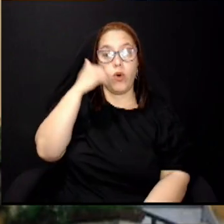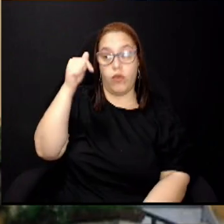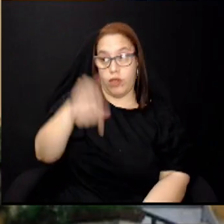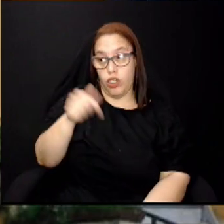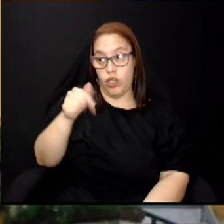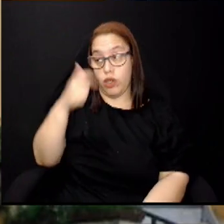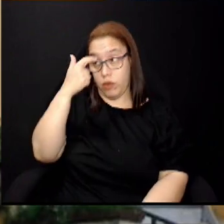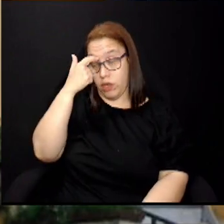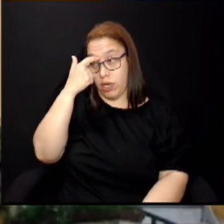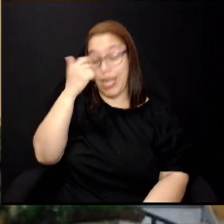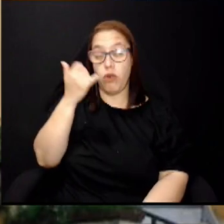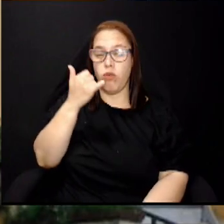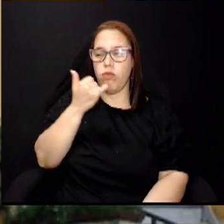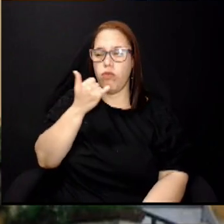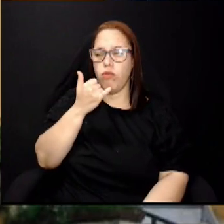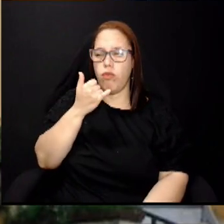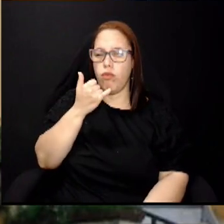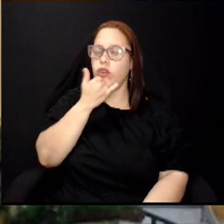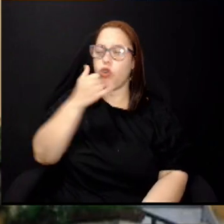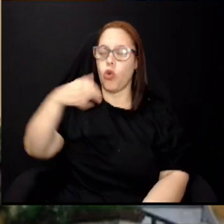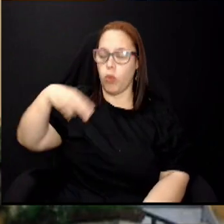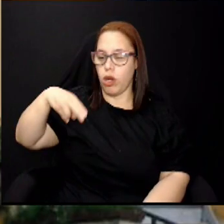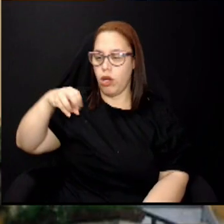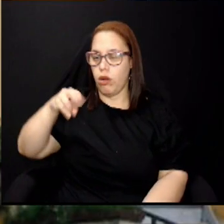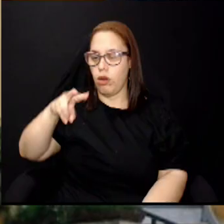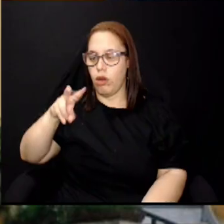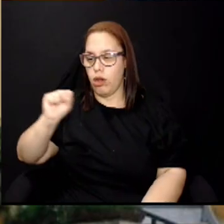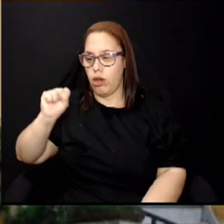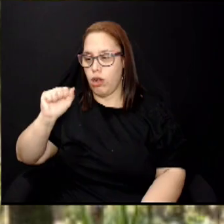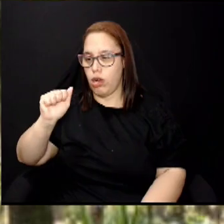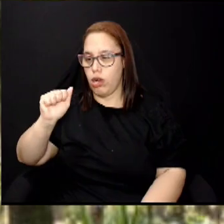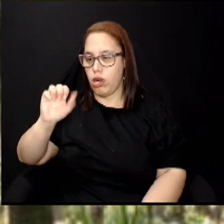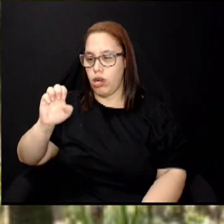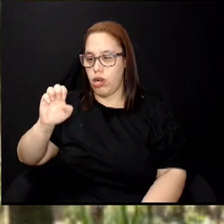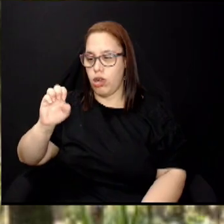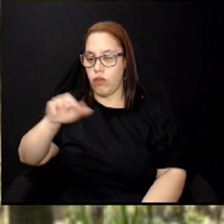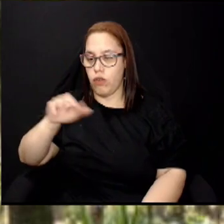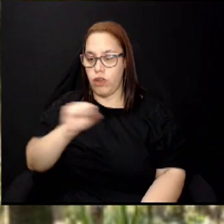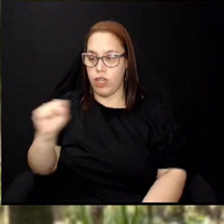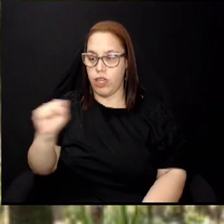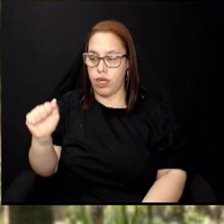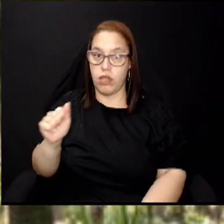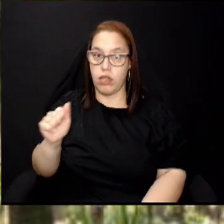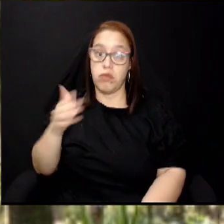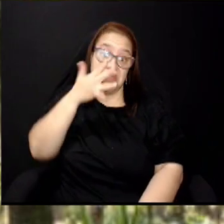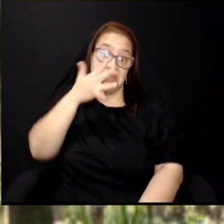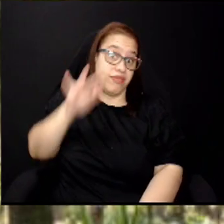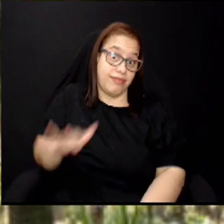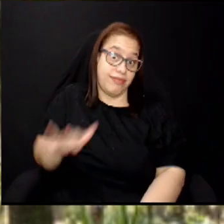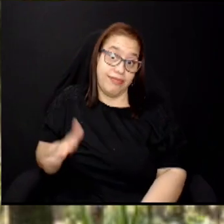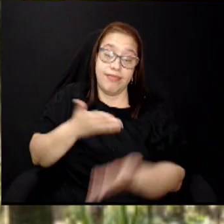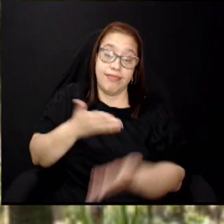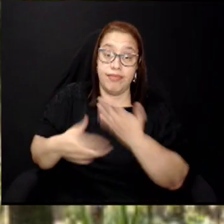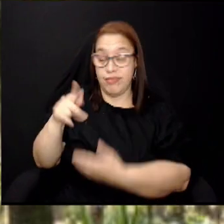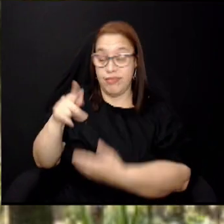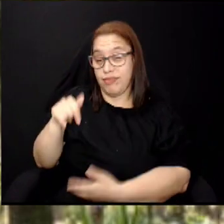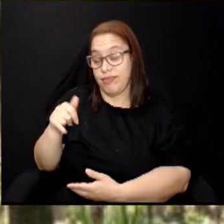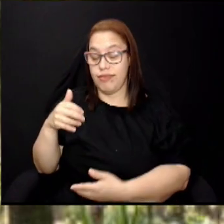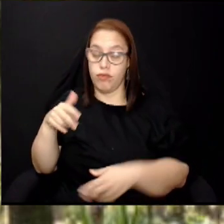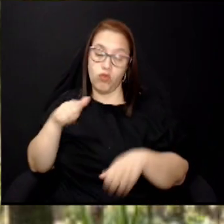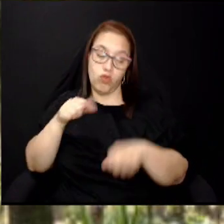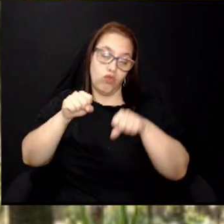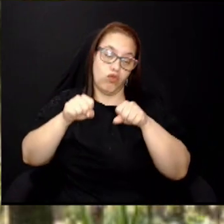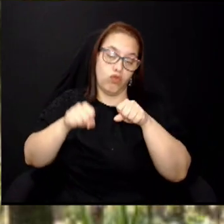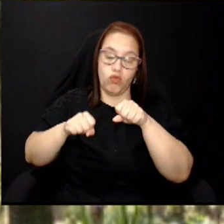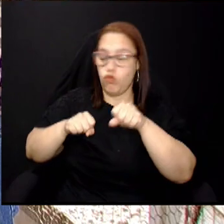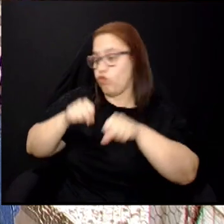as associações de produtores ficavam lá. E eu frequentava o parque como uma criança. Enfim, ia passear de bicicleta, caminhar. E pela